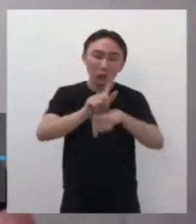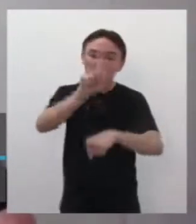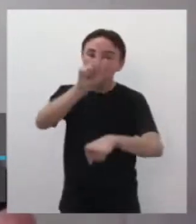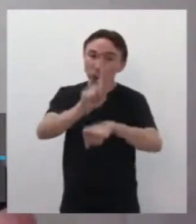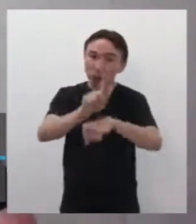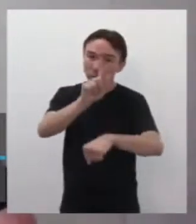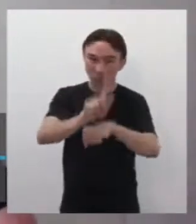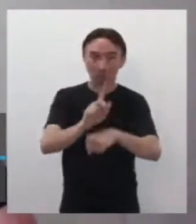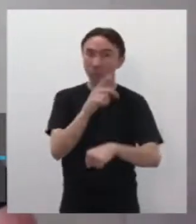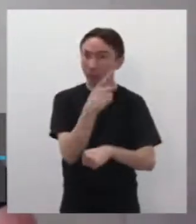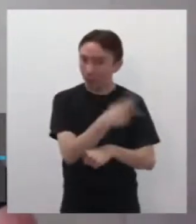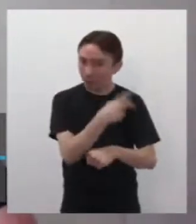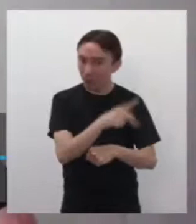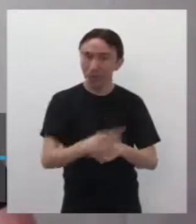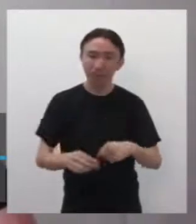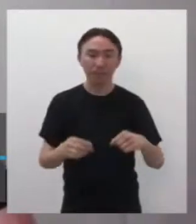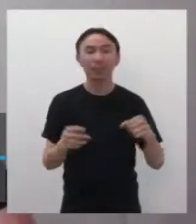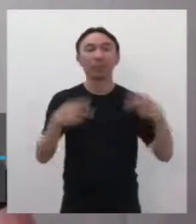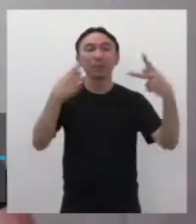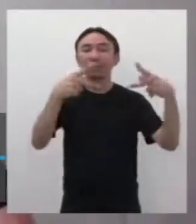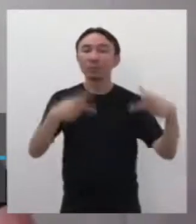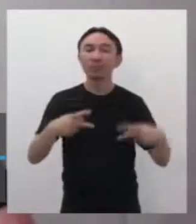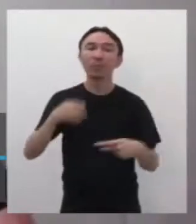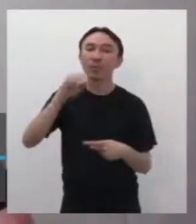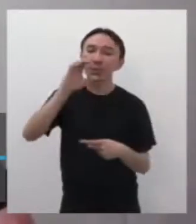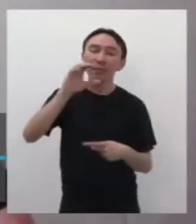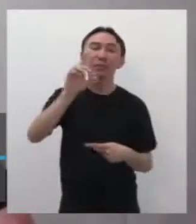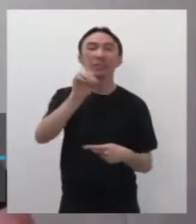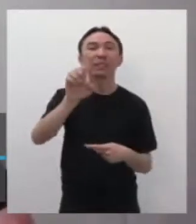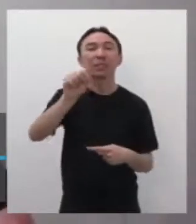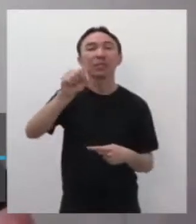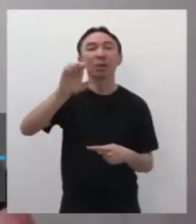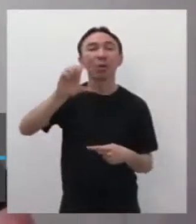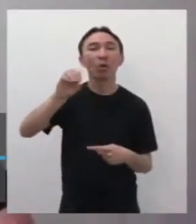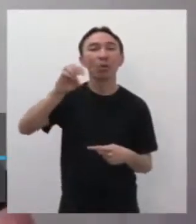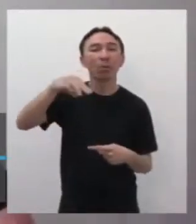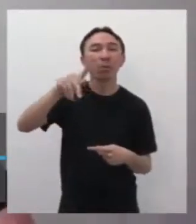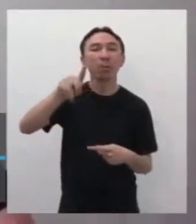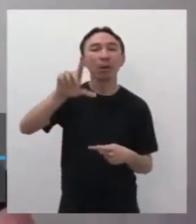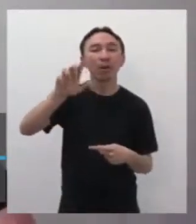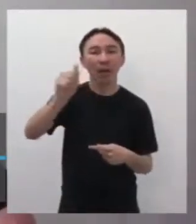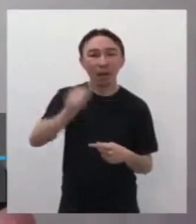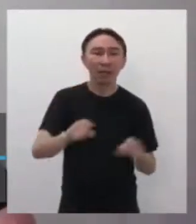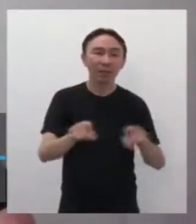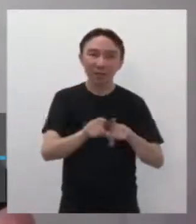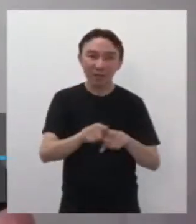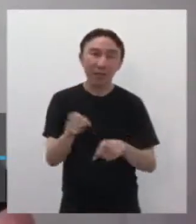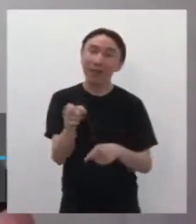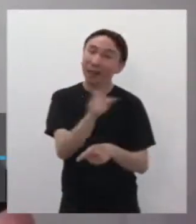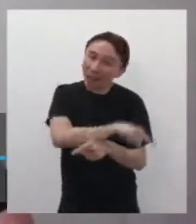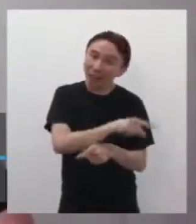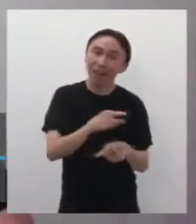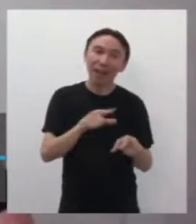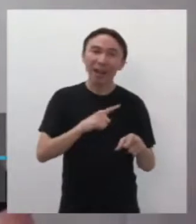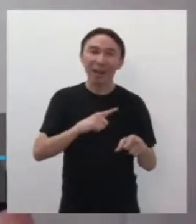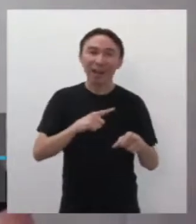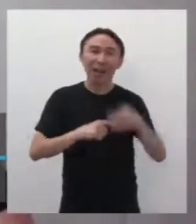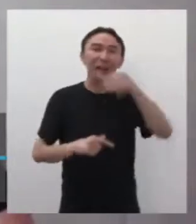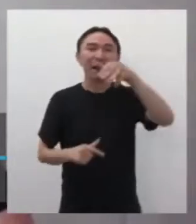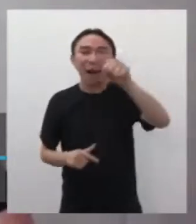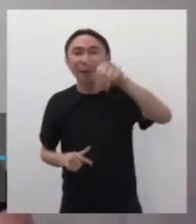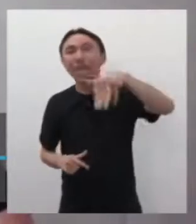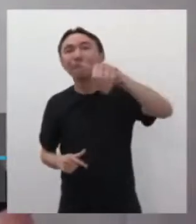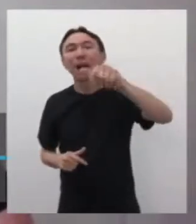Descomplica, e a Maia Reis, que é gerente pedagógica da Descomplica também. Então, a gente vai começar aqui a